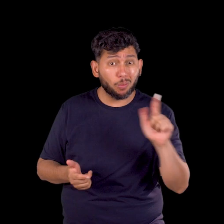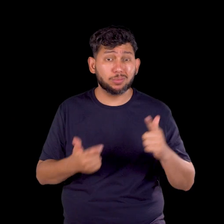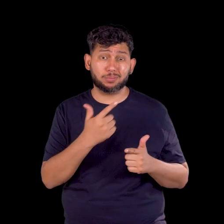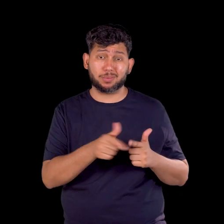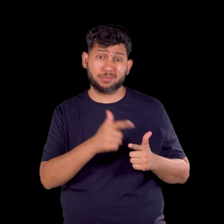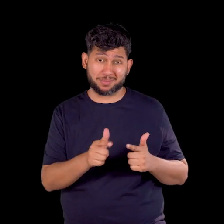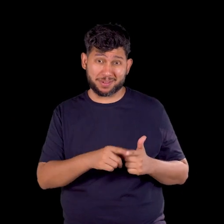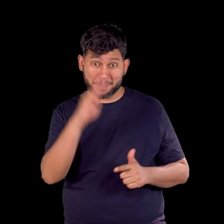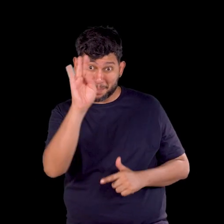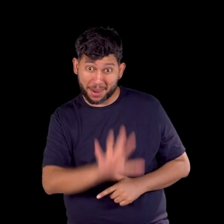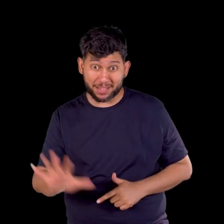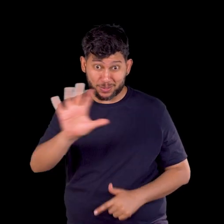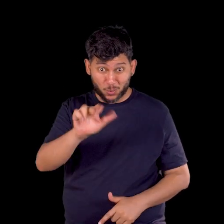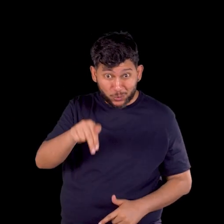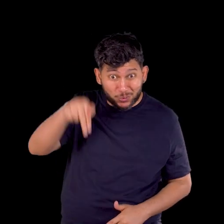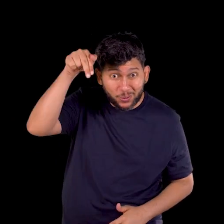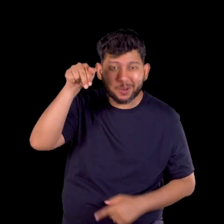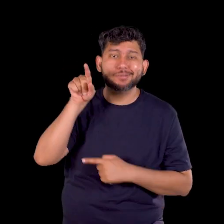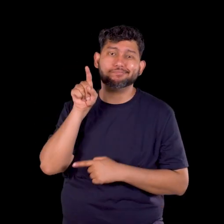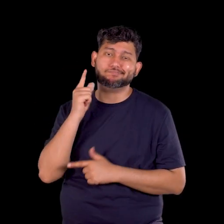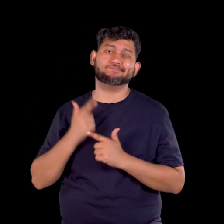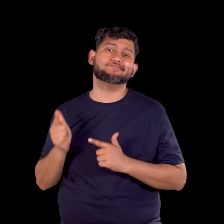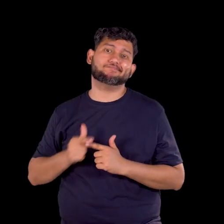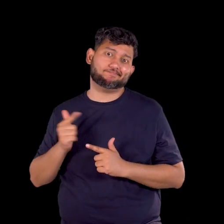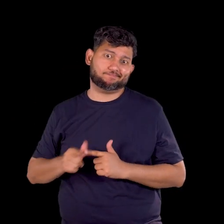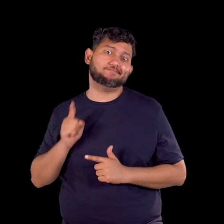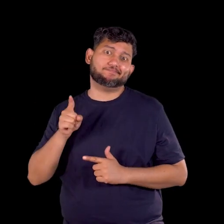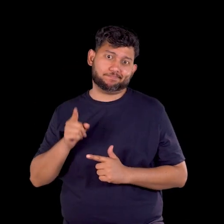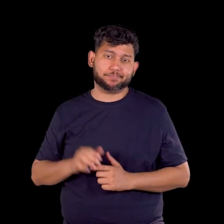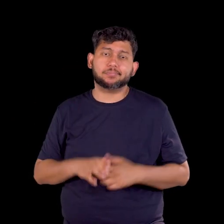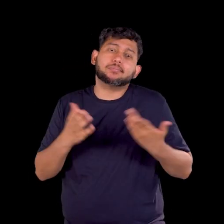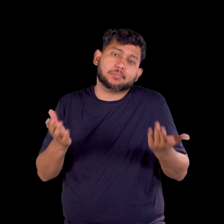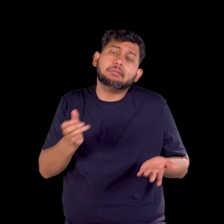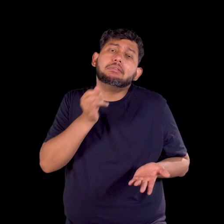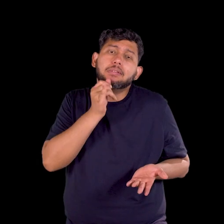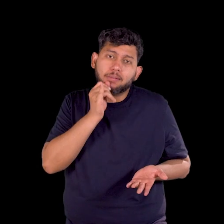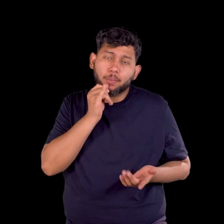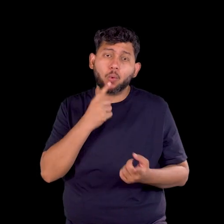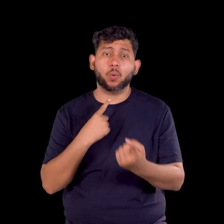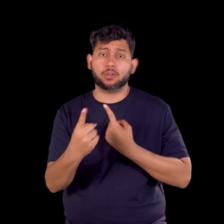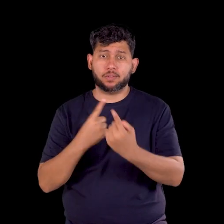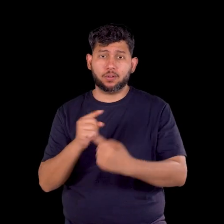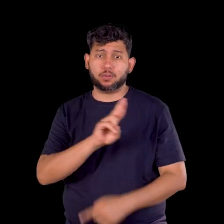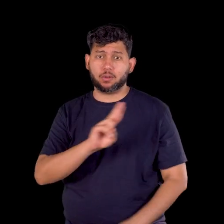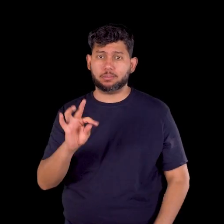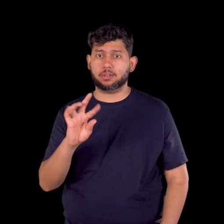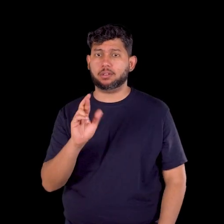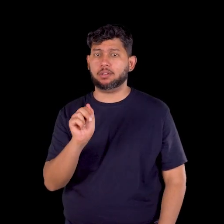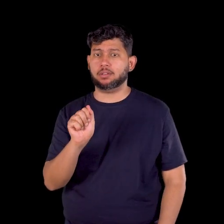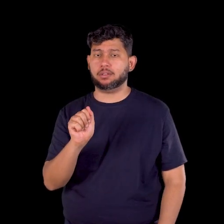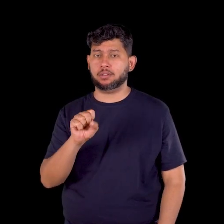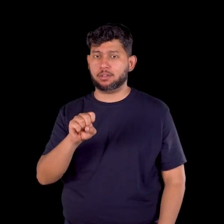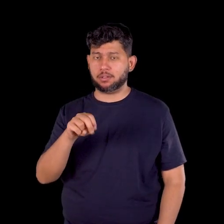onde elas são bastante questionáveis. Um exemplo clássico é a rodovia Transamazônica,